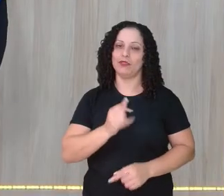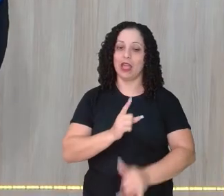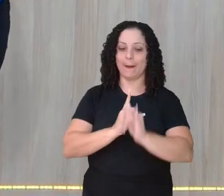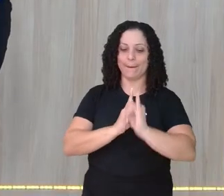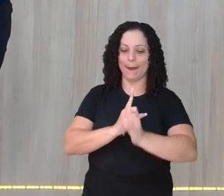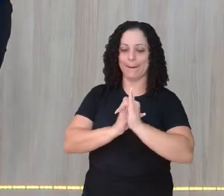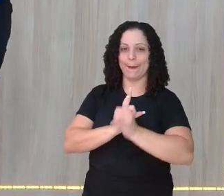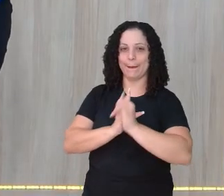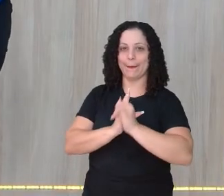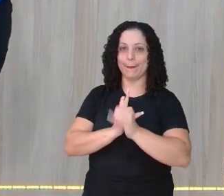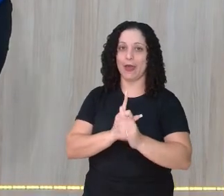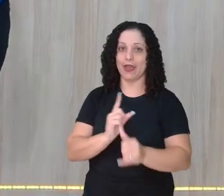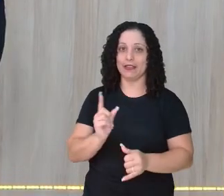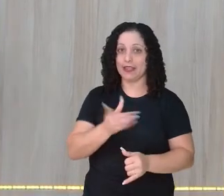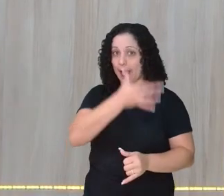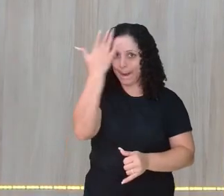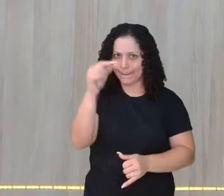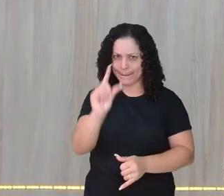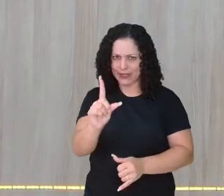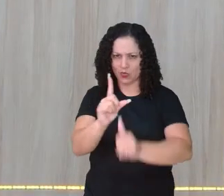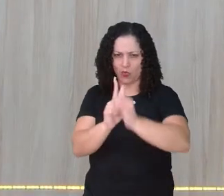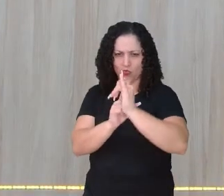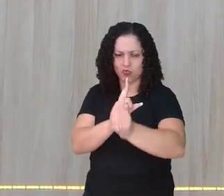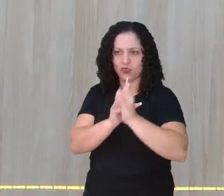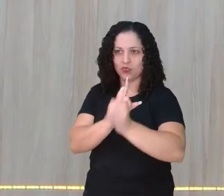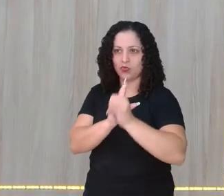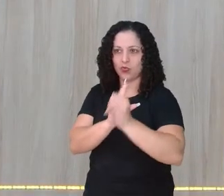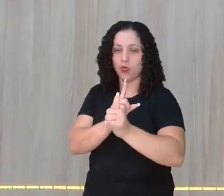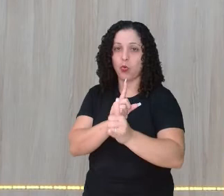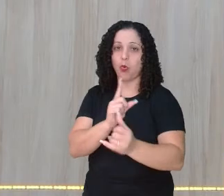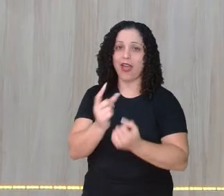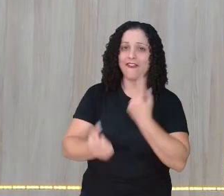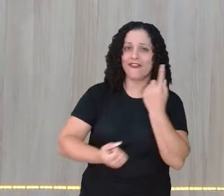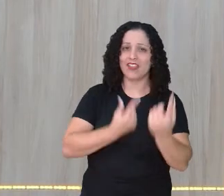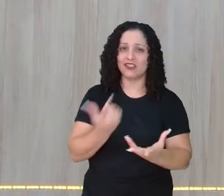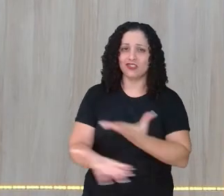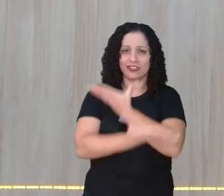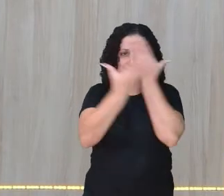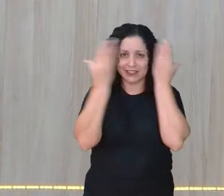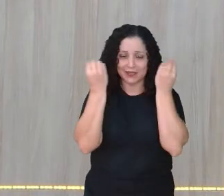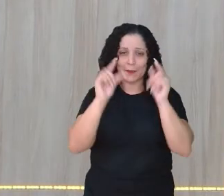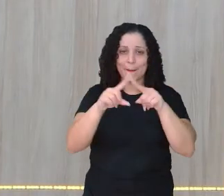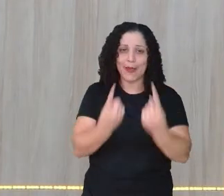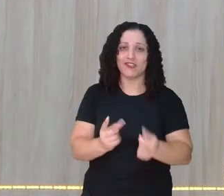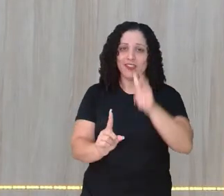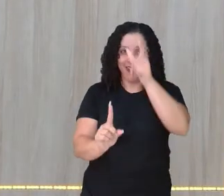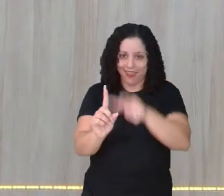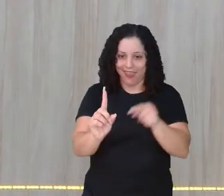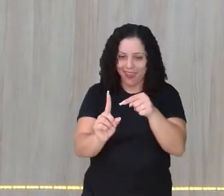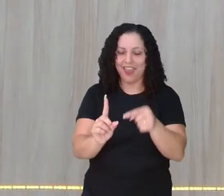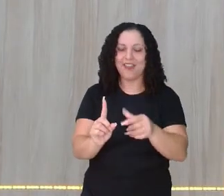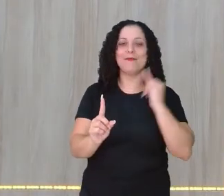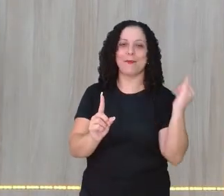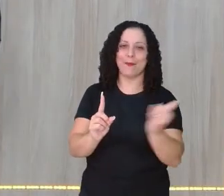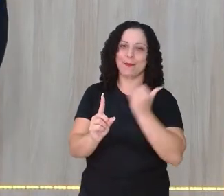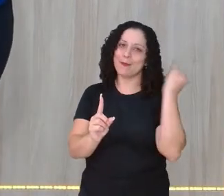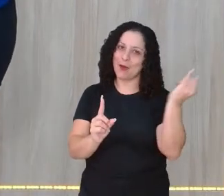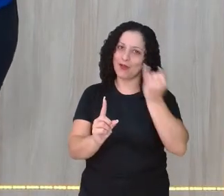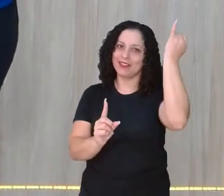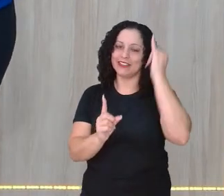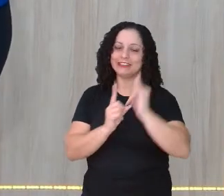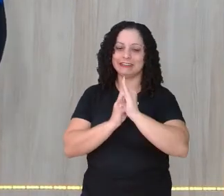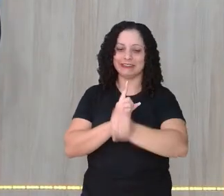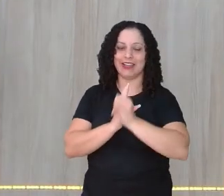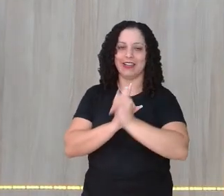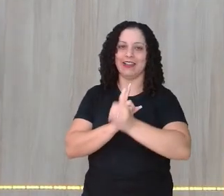parte. Que o narrador, muitas vezes, ele é esquecido, mas ele tem uma função tão importante na história. Que o narrador, ele